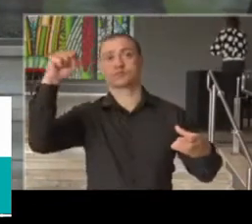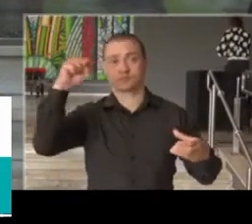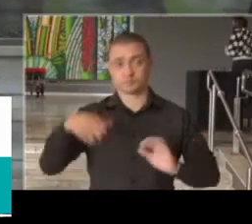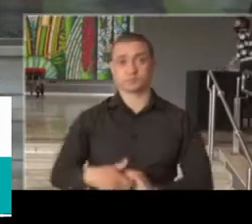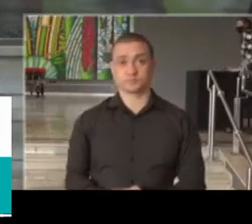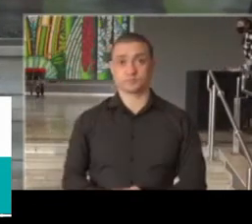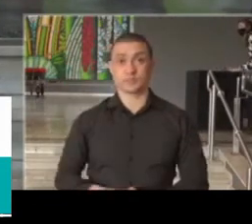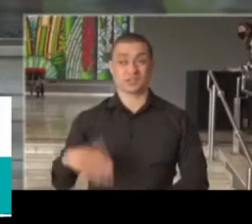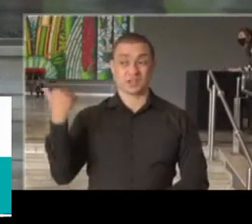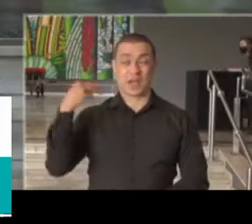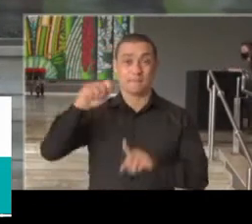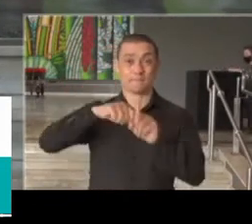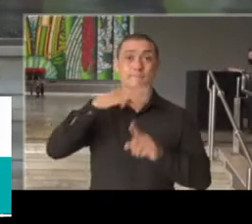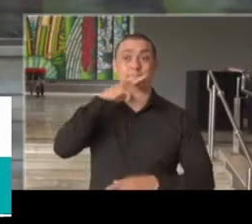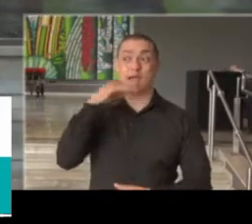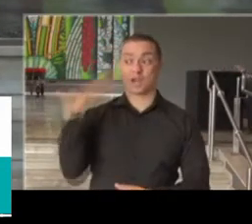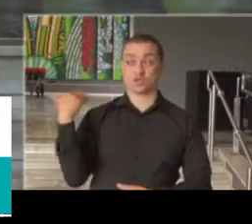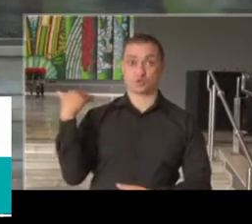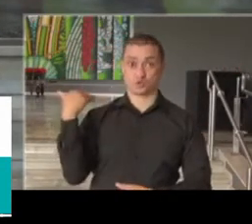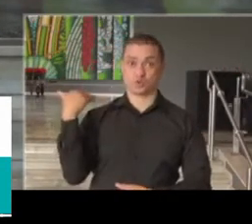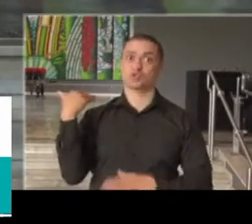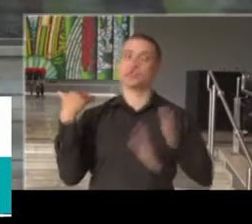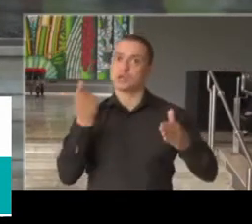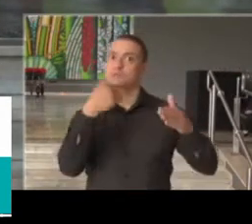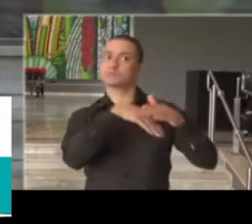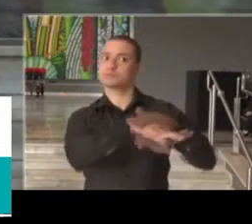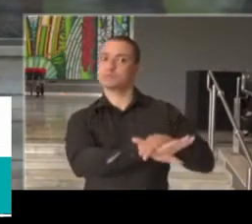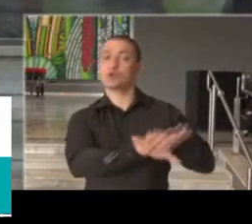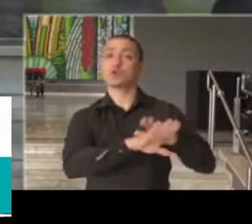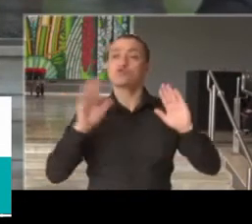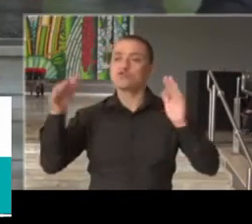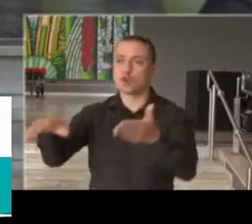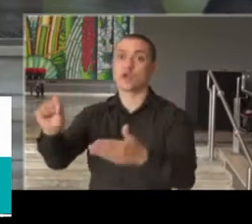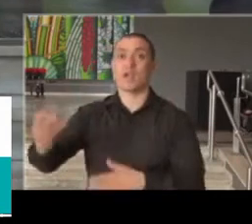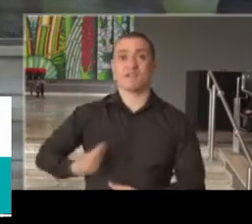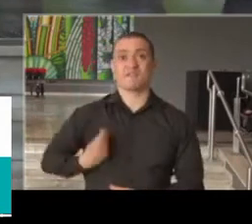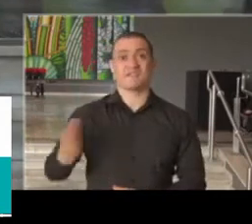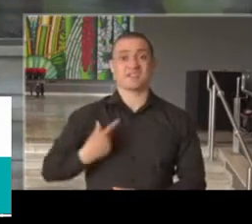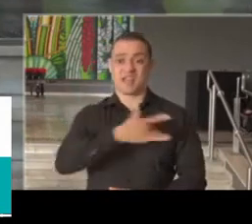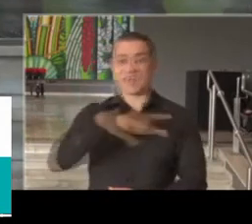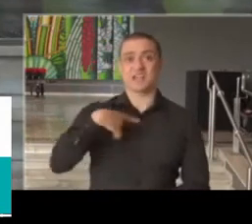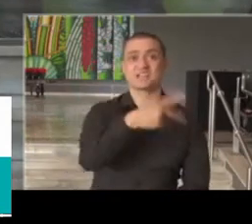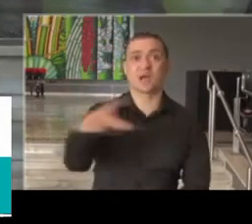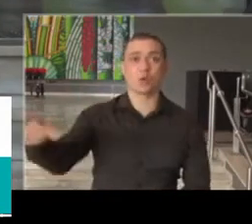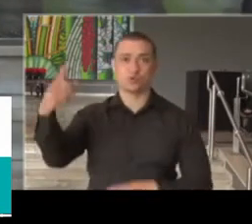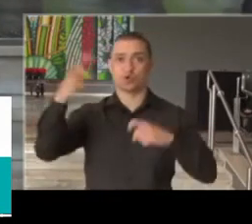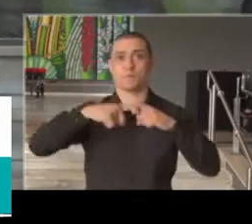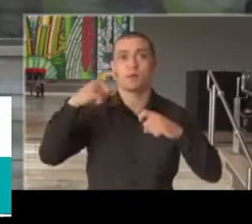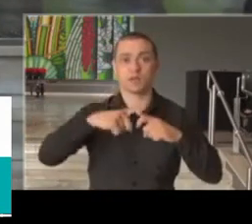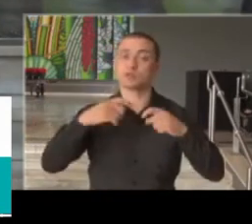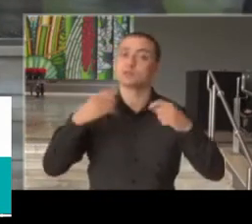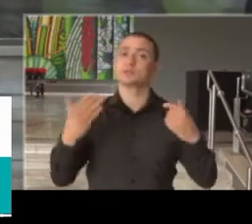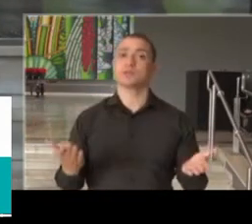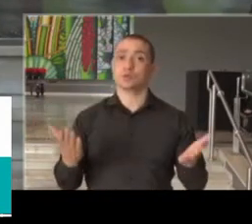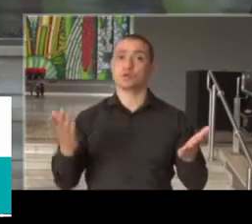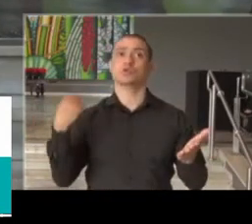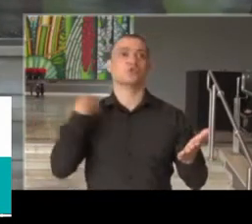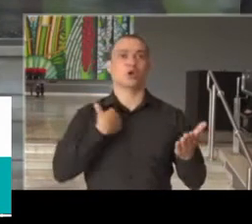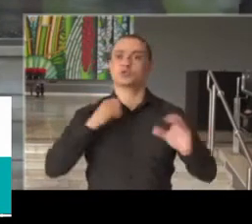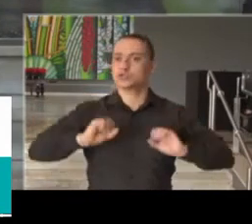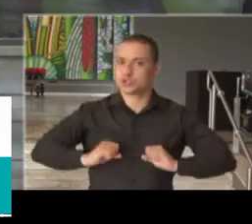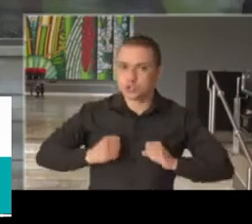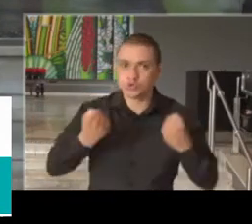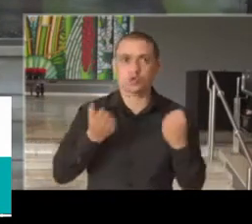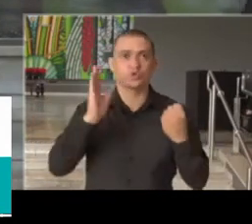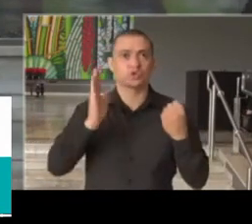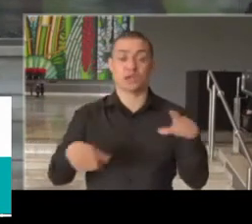prioridade, desde março deste ano, no Estado de São Paulo, são vidas, a saúde, a medicina, e para isso nós não medimos esforços. Como